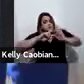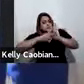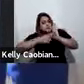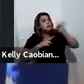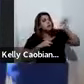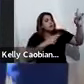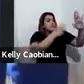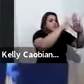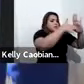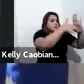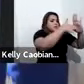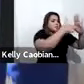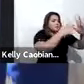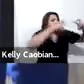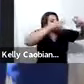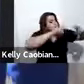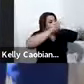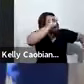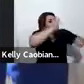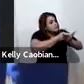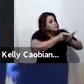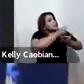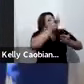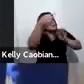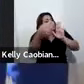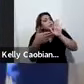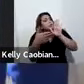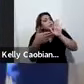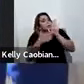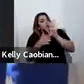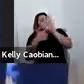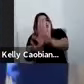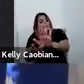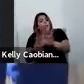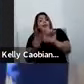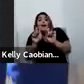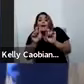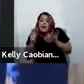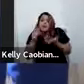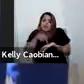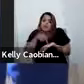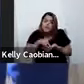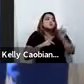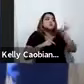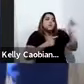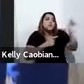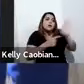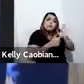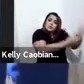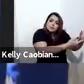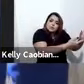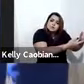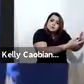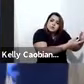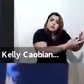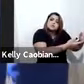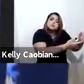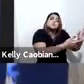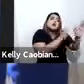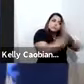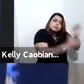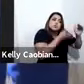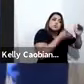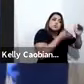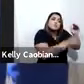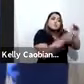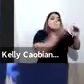levar, sim, a uma competitividade maior da empresa, sem que tivéssemos um sacrifício